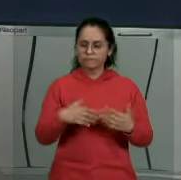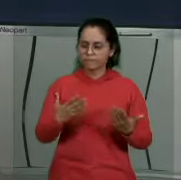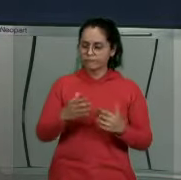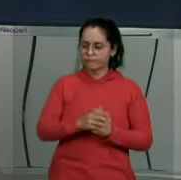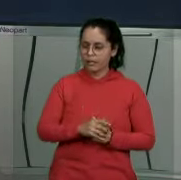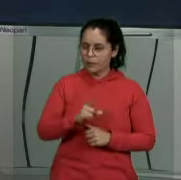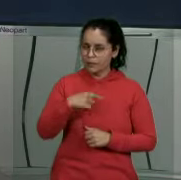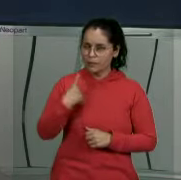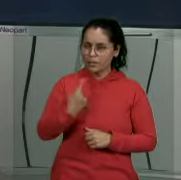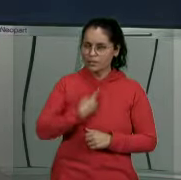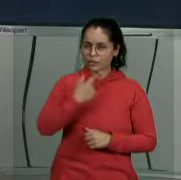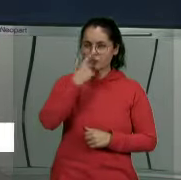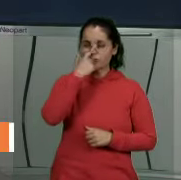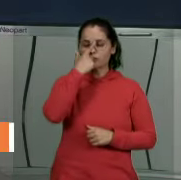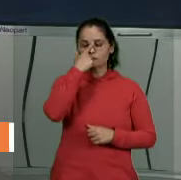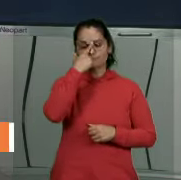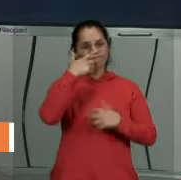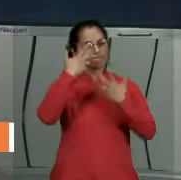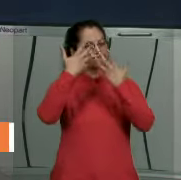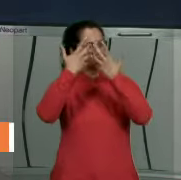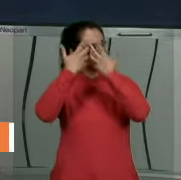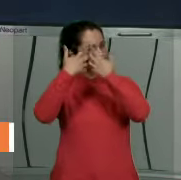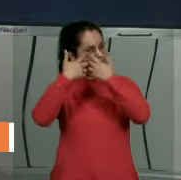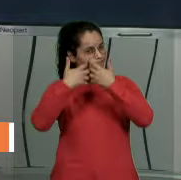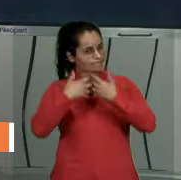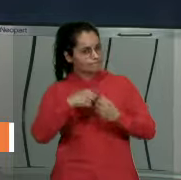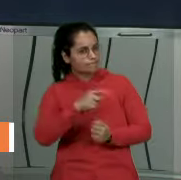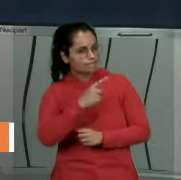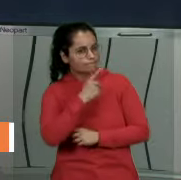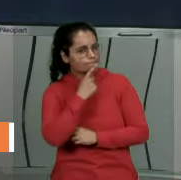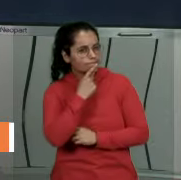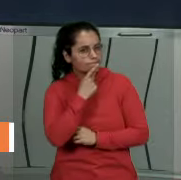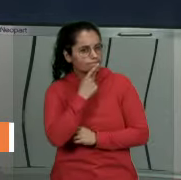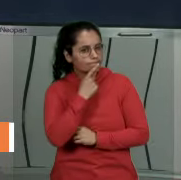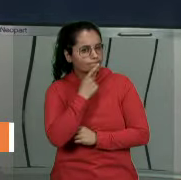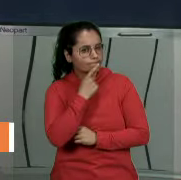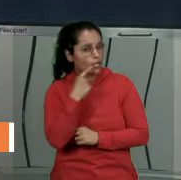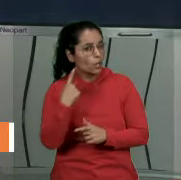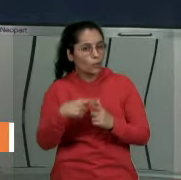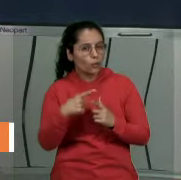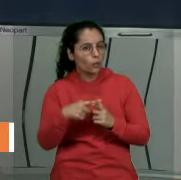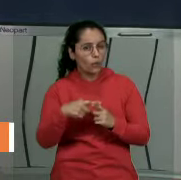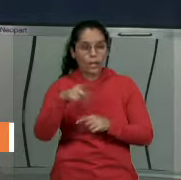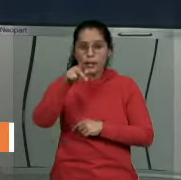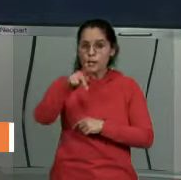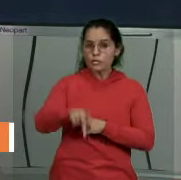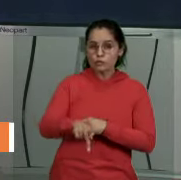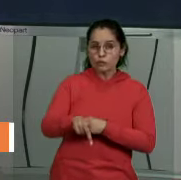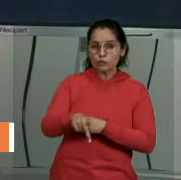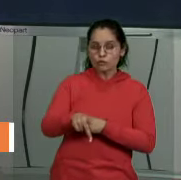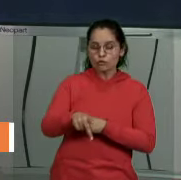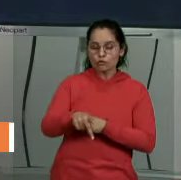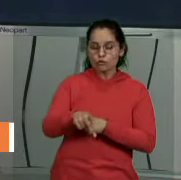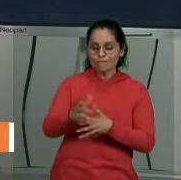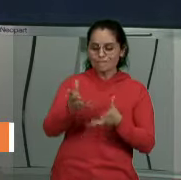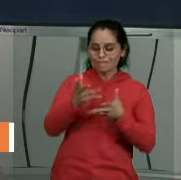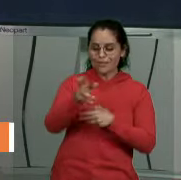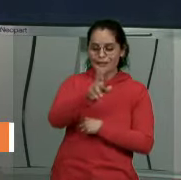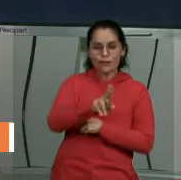Isso é para a gente refletir, tá, meus amores? Por que muitas pessoas recorrem ao uso de